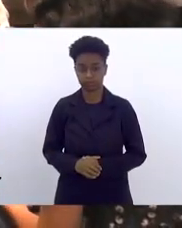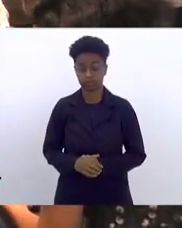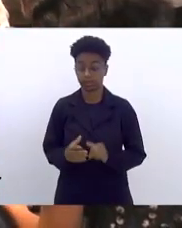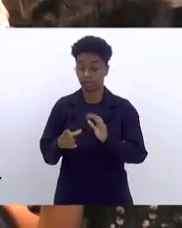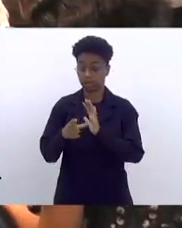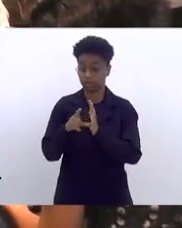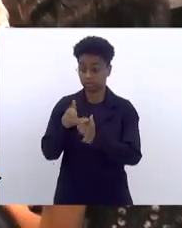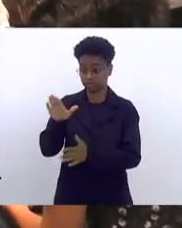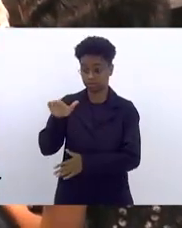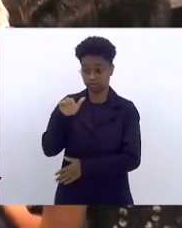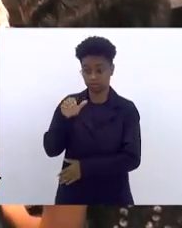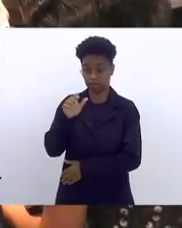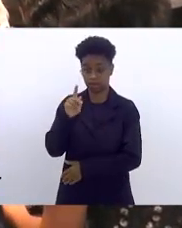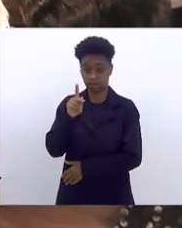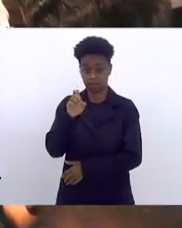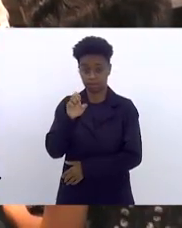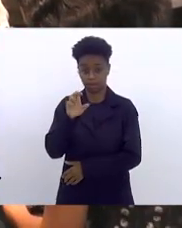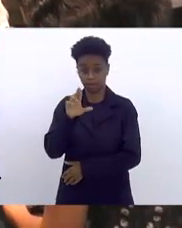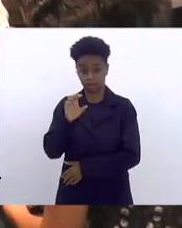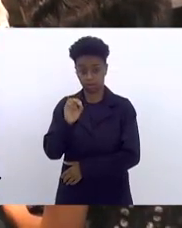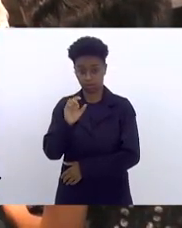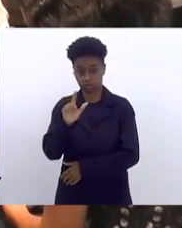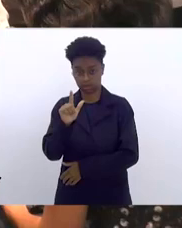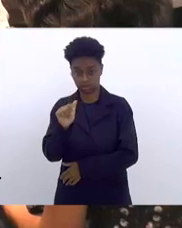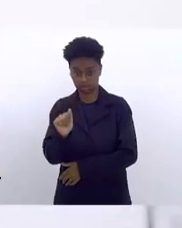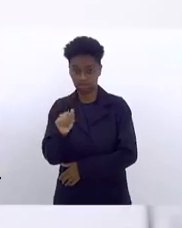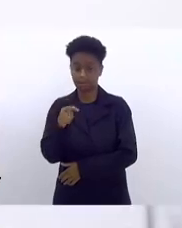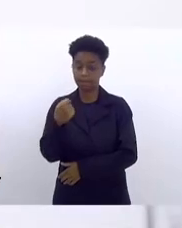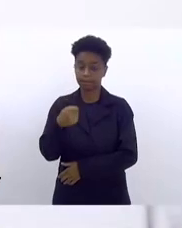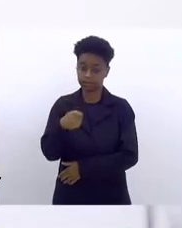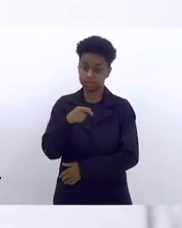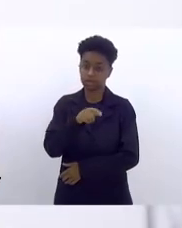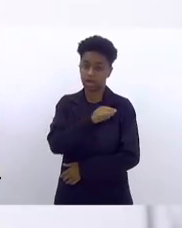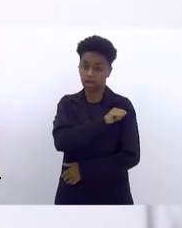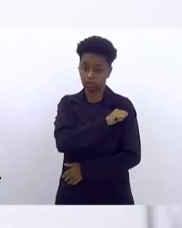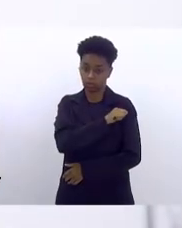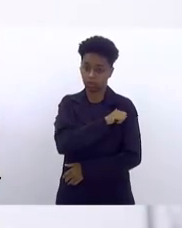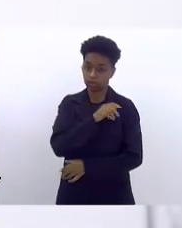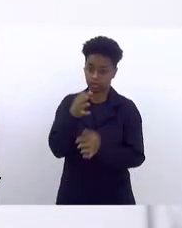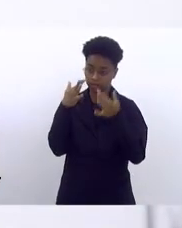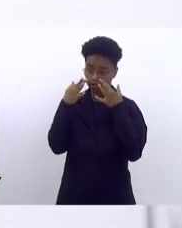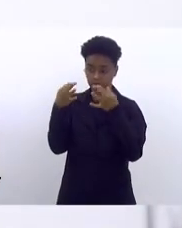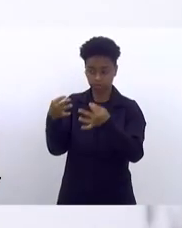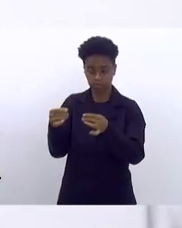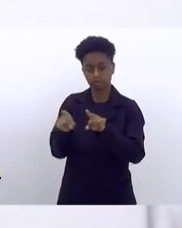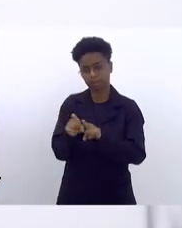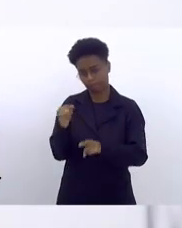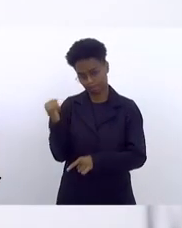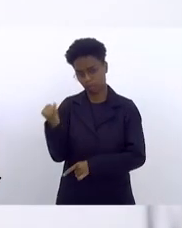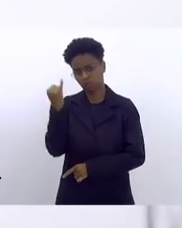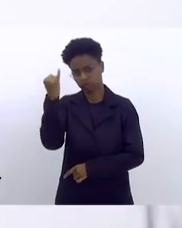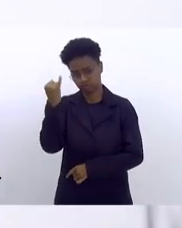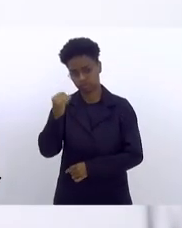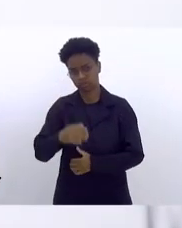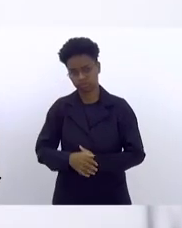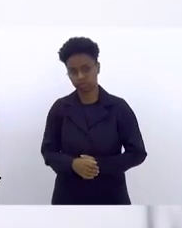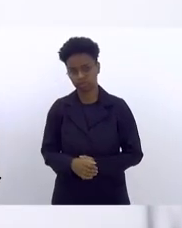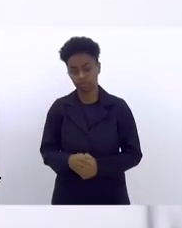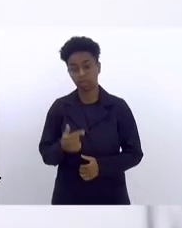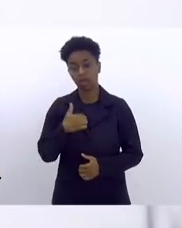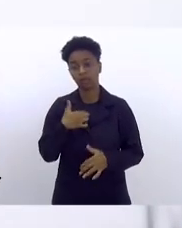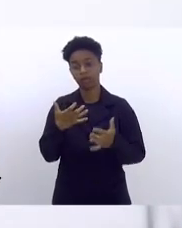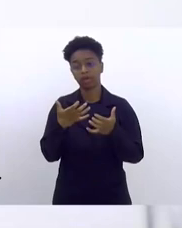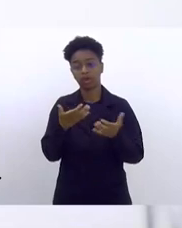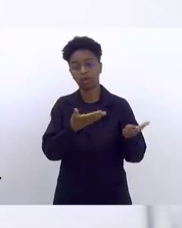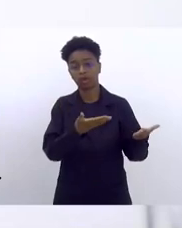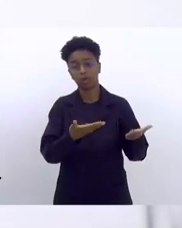de eu chamar a pérola vamos ter que ouvir a aluna também que é muito importante eu queria passar a